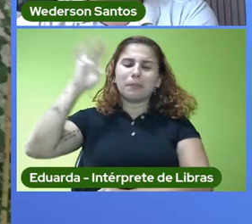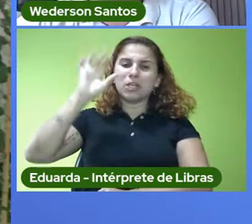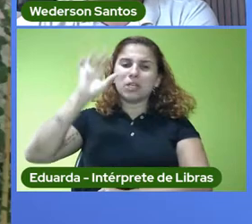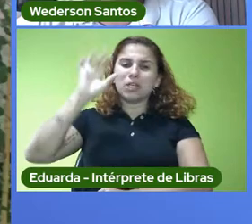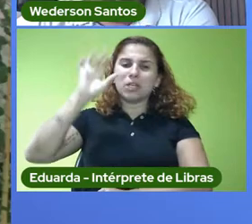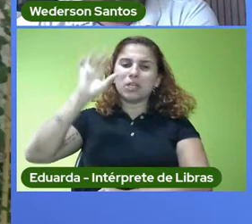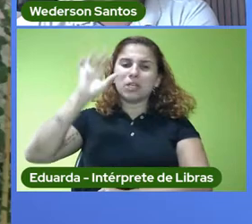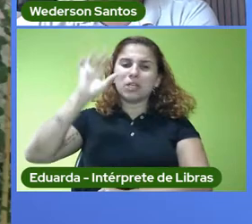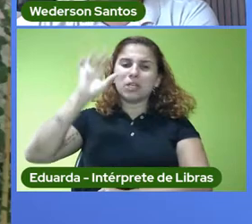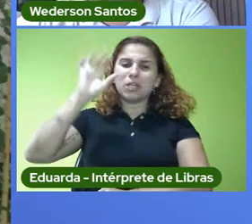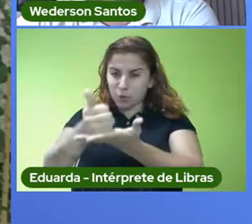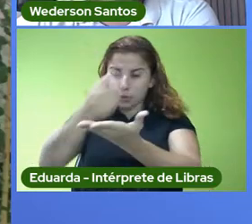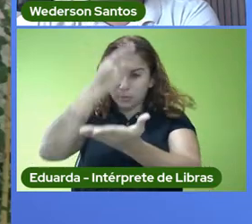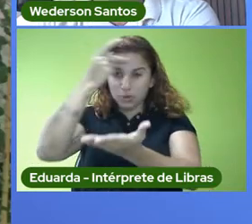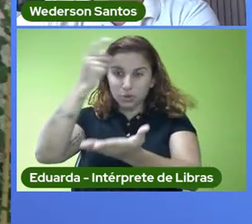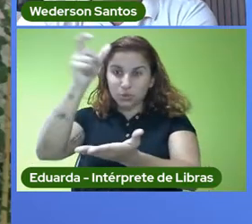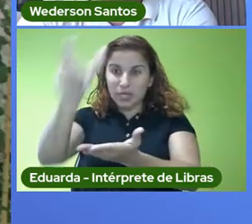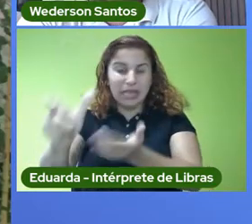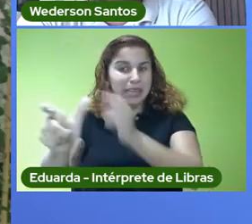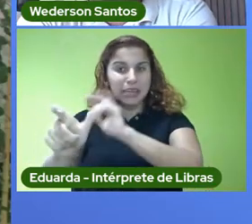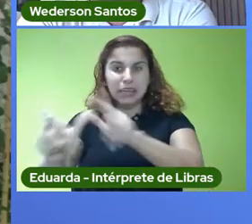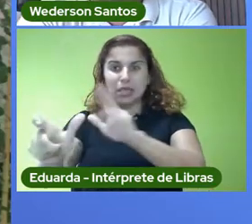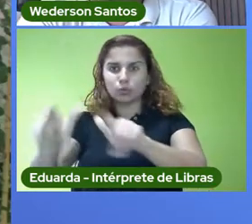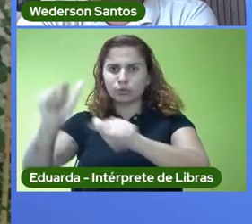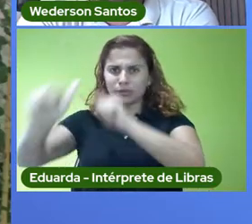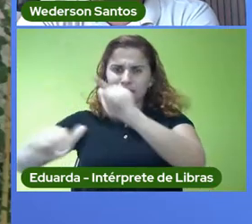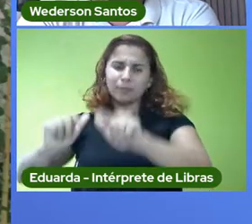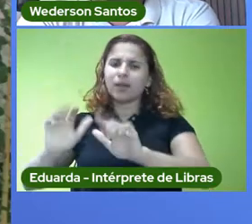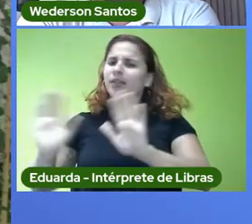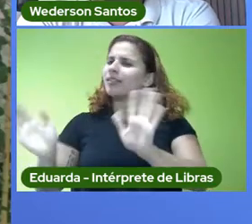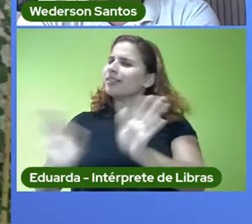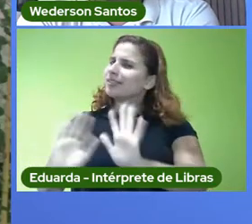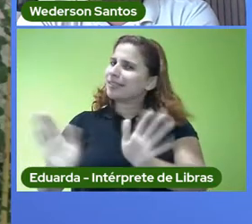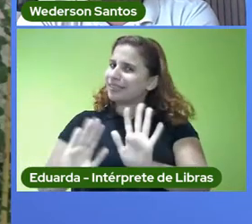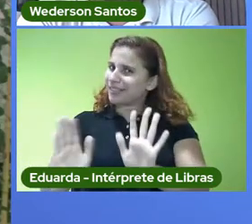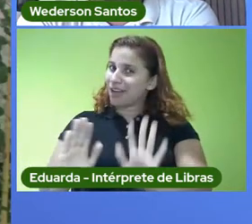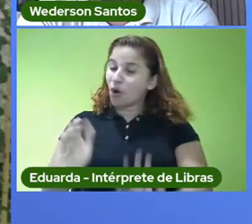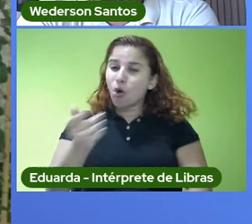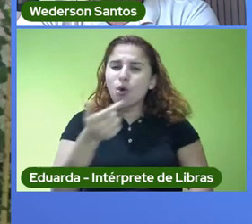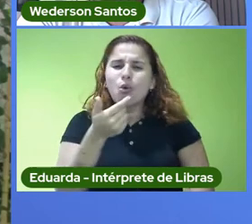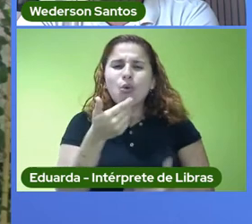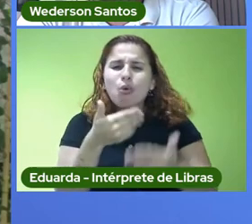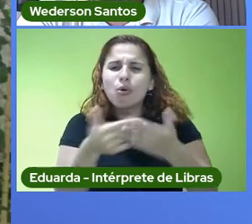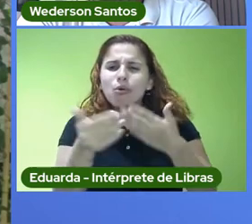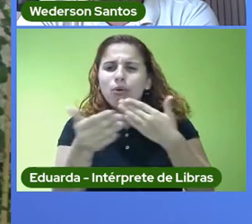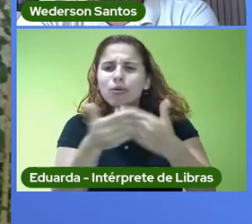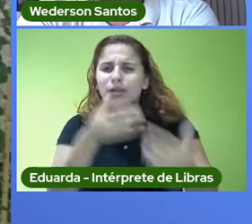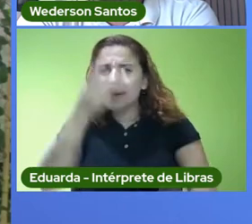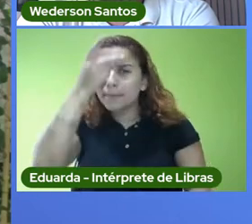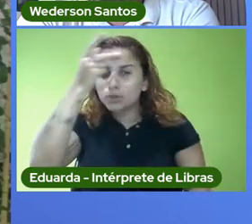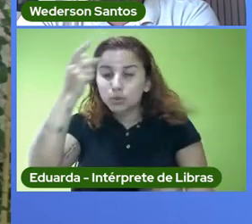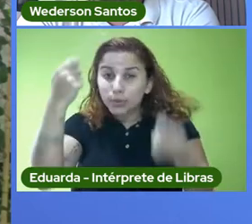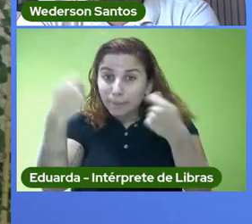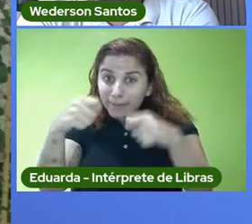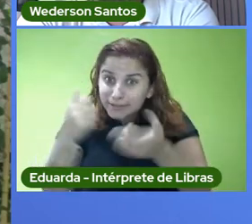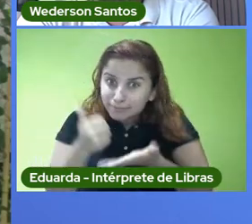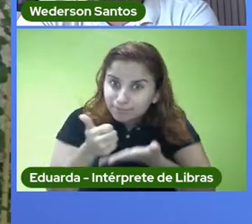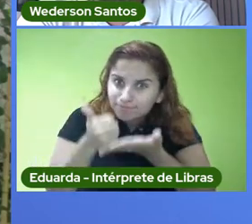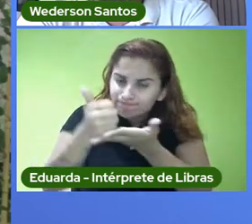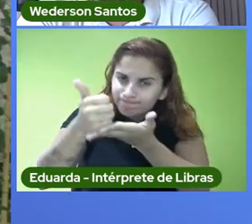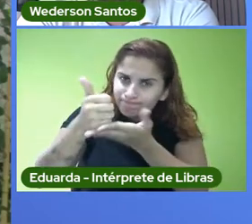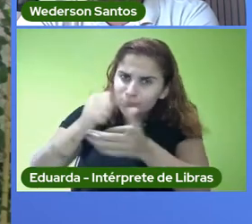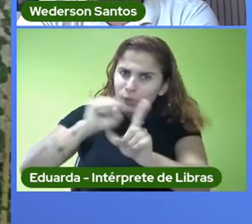A assistência social é para todo trabalhador. Quem necessita de assistência social? Então, se a gente for pegar aí